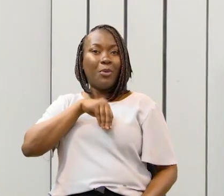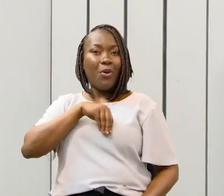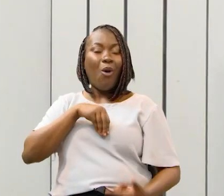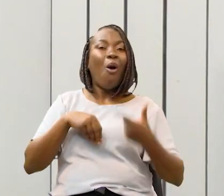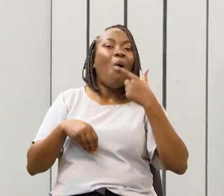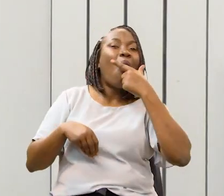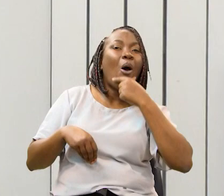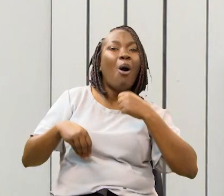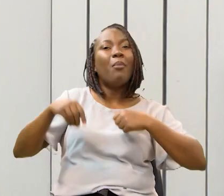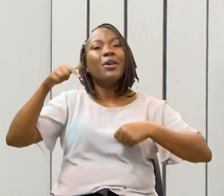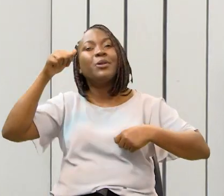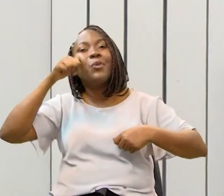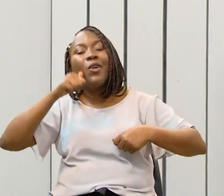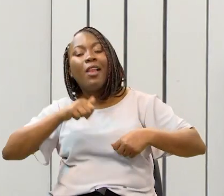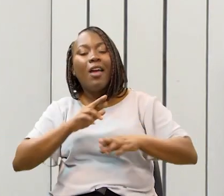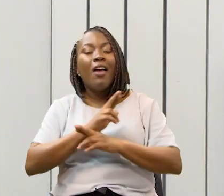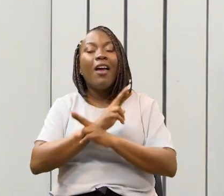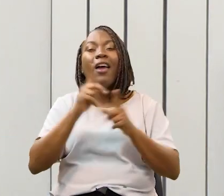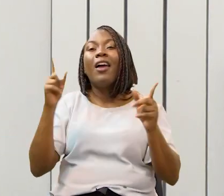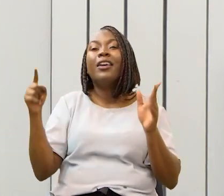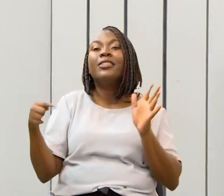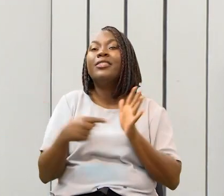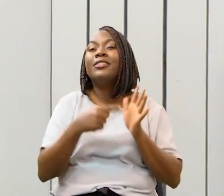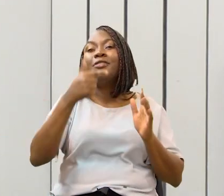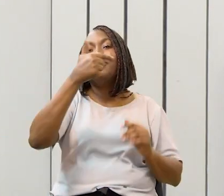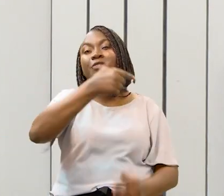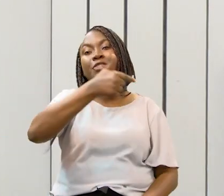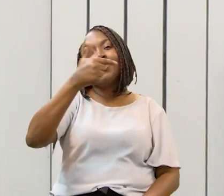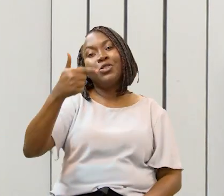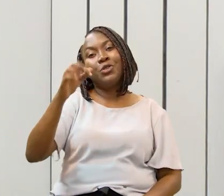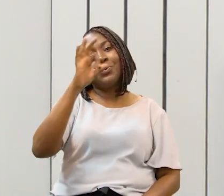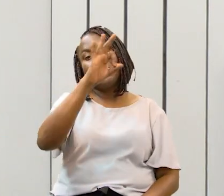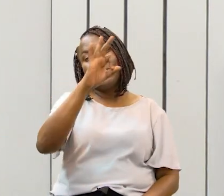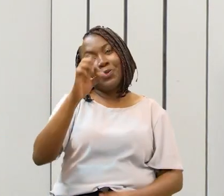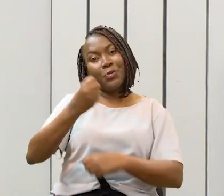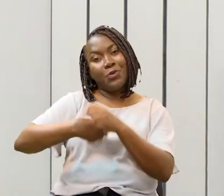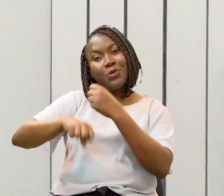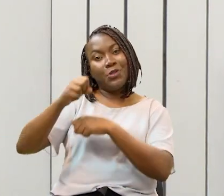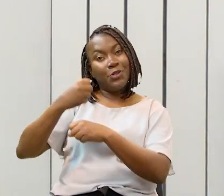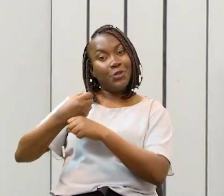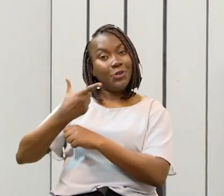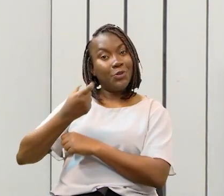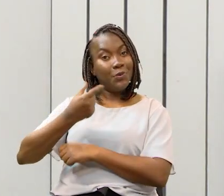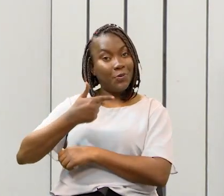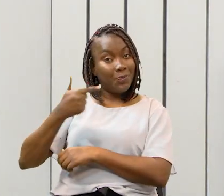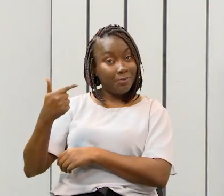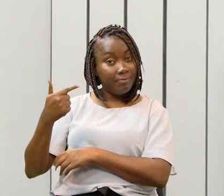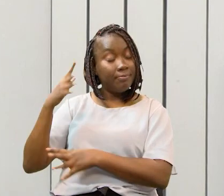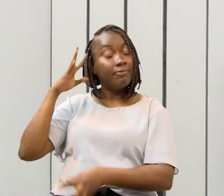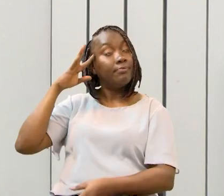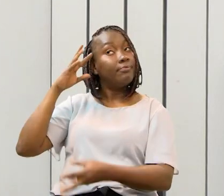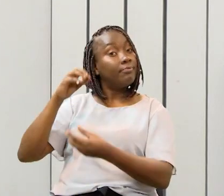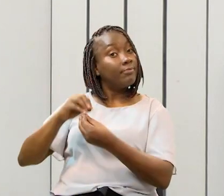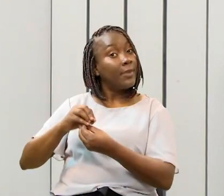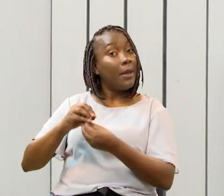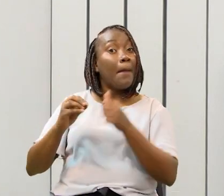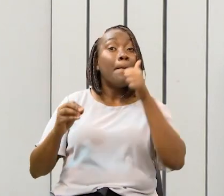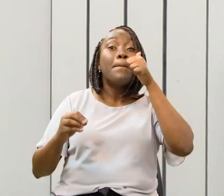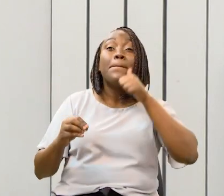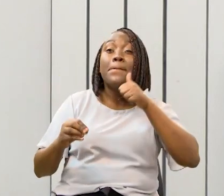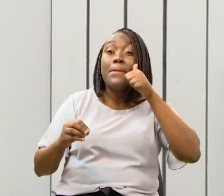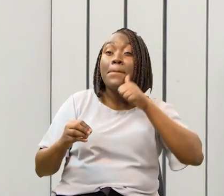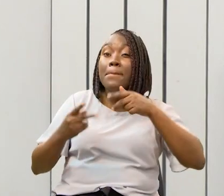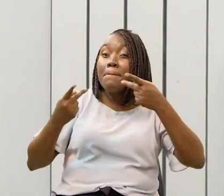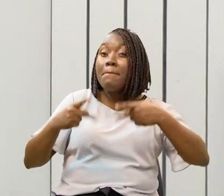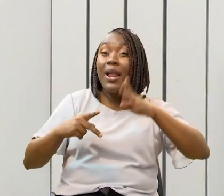atingiu 22% no fim de 2022. Então, isso significa que uma brasileira recebe